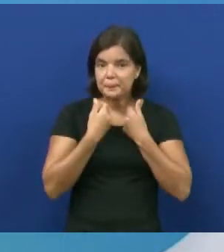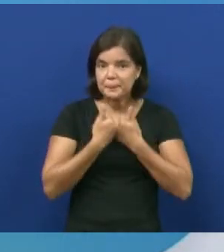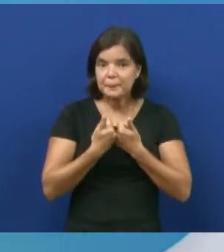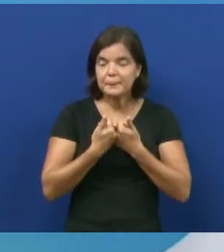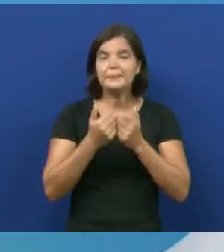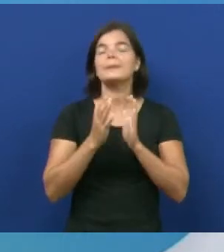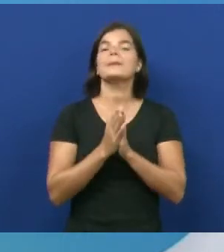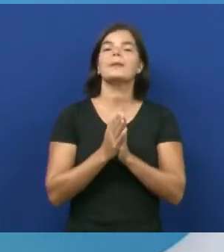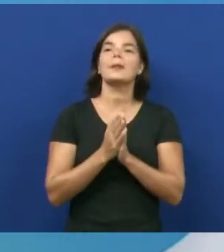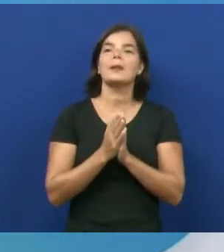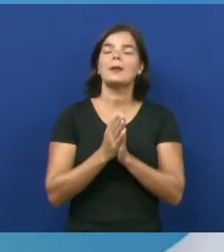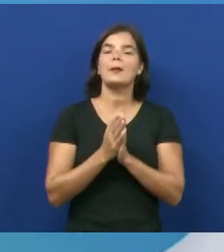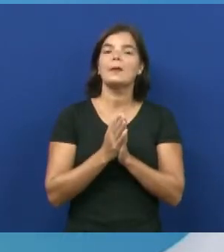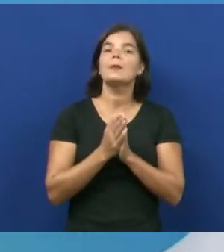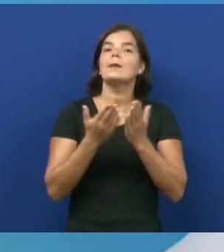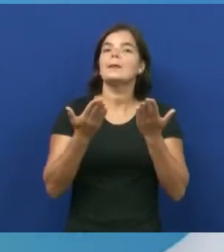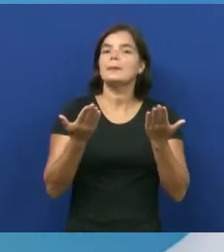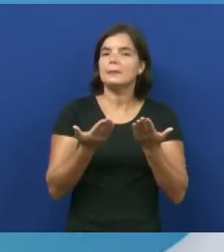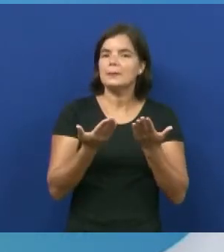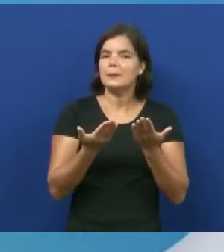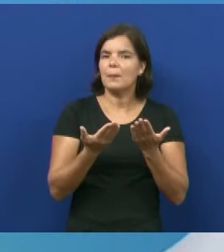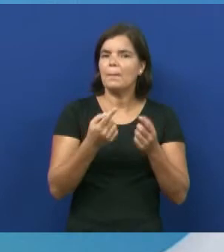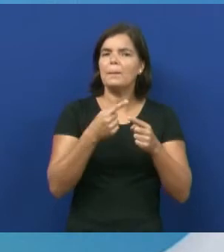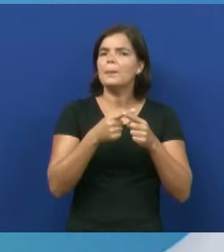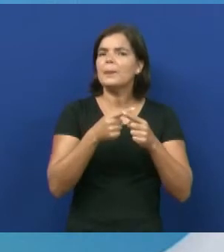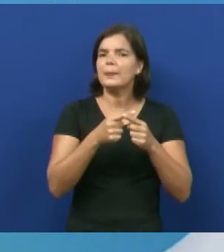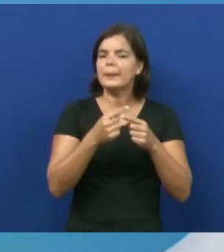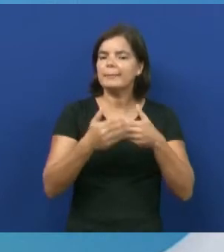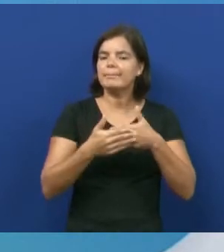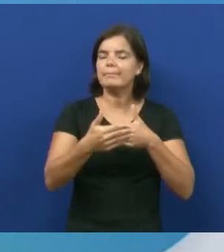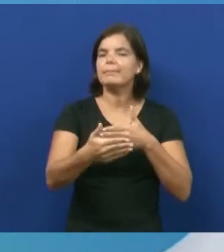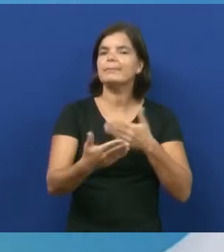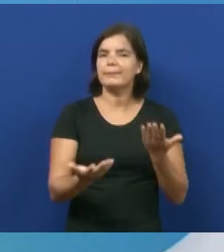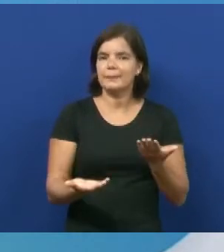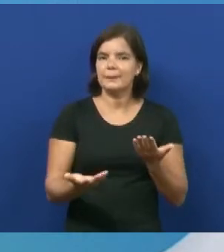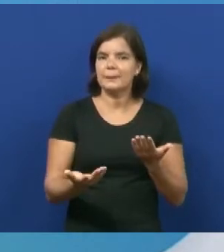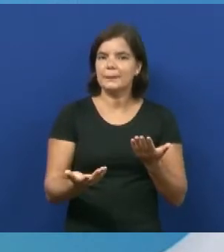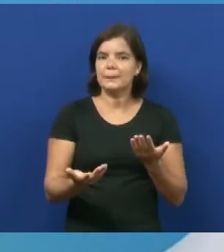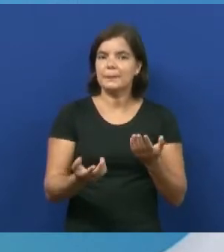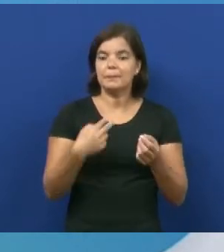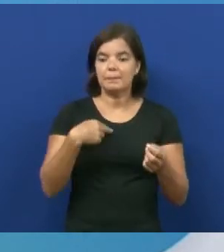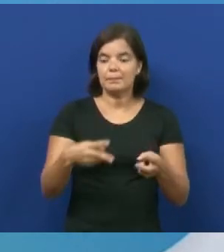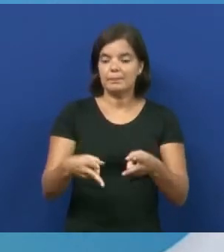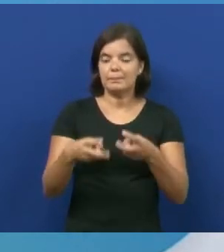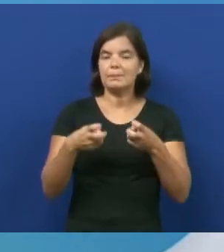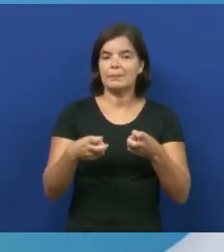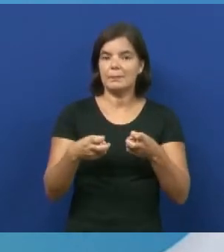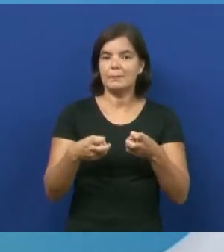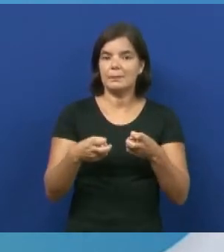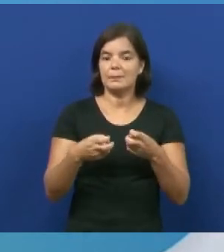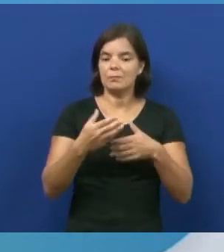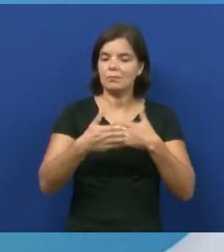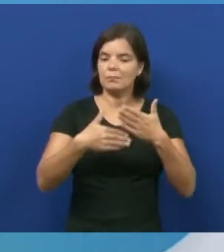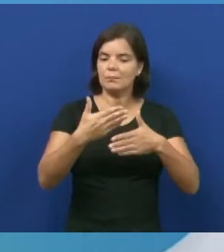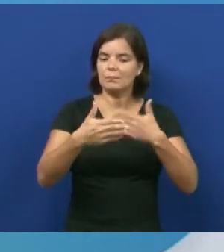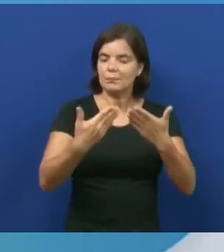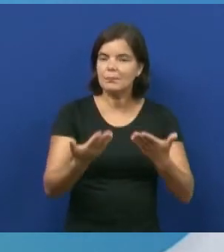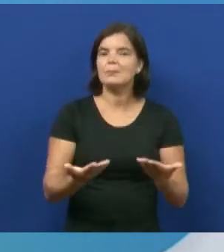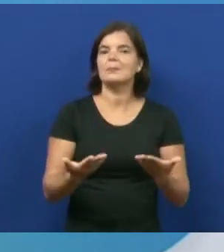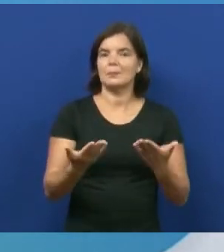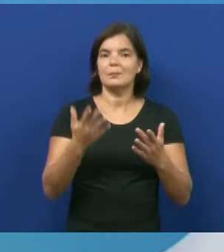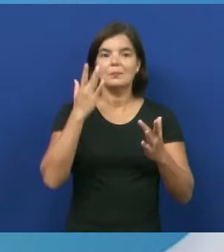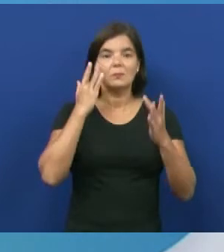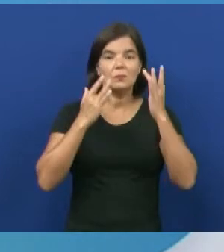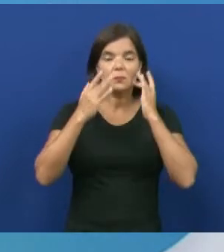bom? E aí a gente dá um salto. Por que eu vou dar esse salto? Porque eu quero que vocês percebam que o processo de